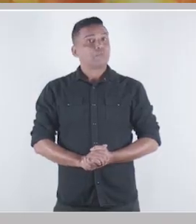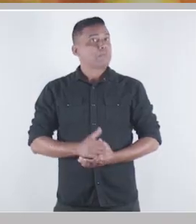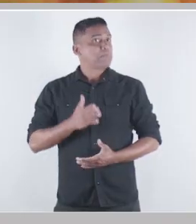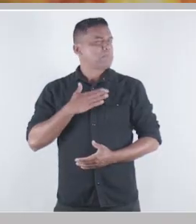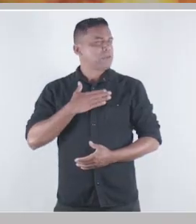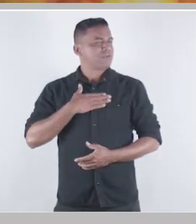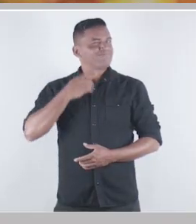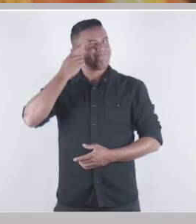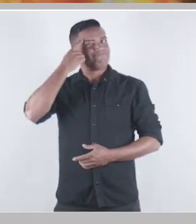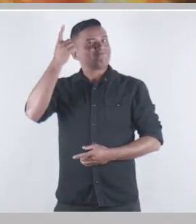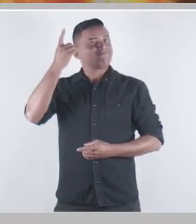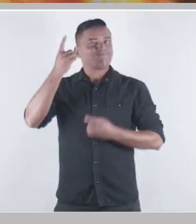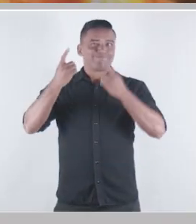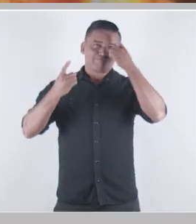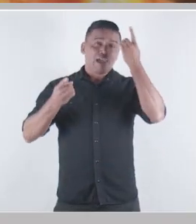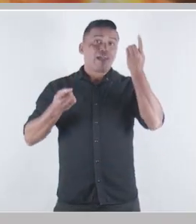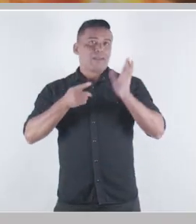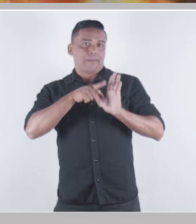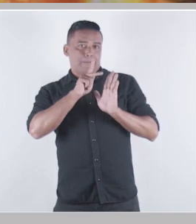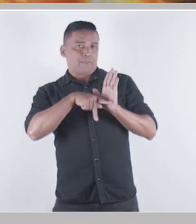ideias para esse trabalho,